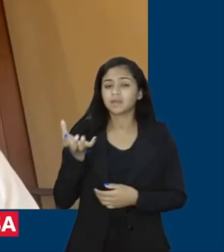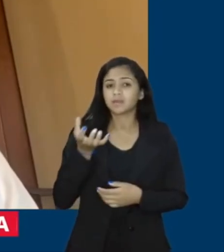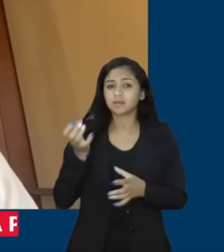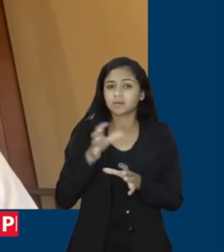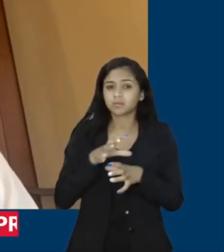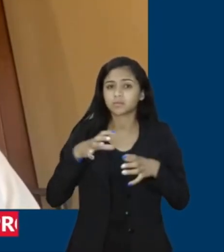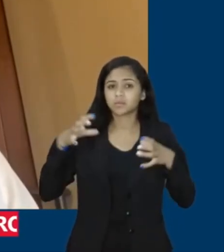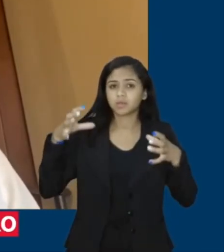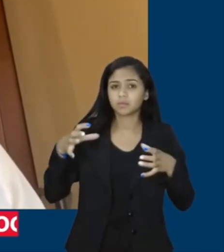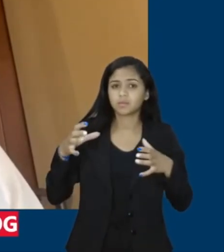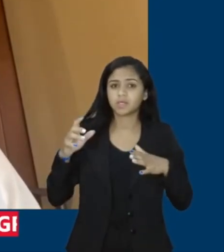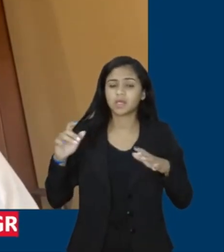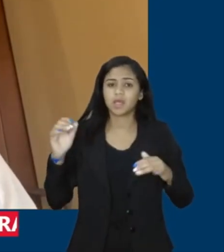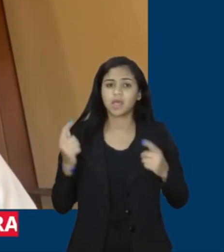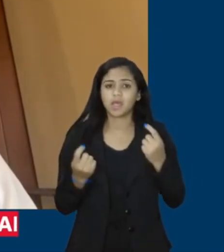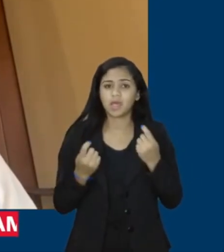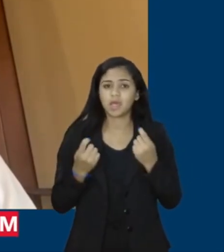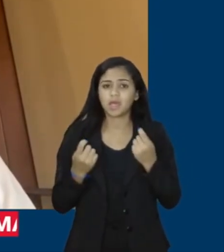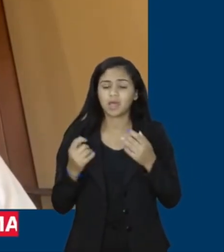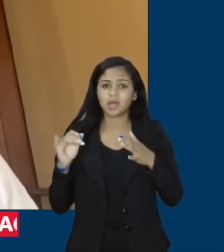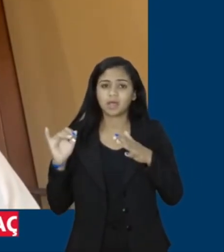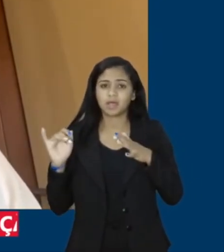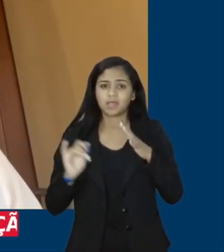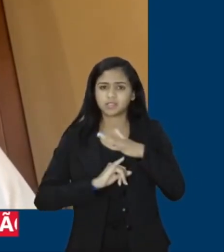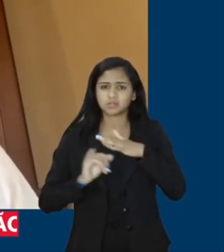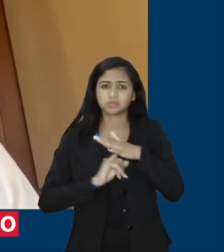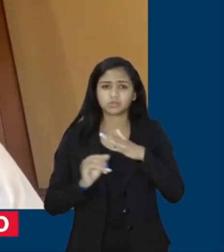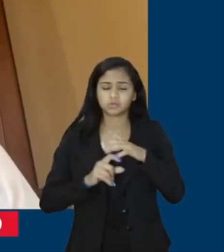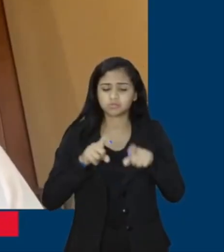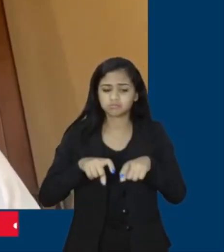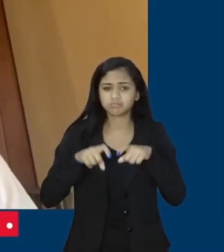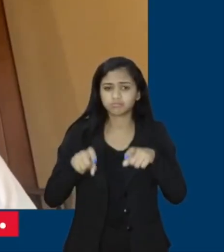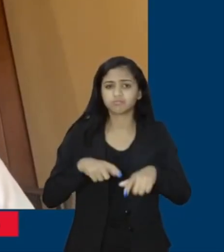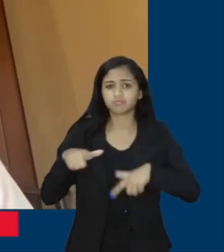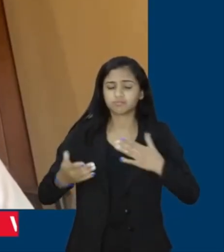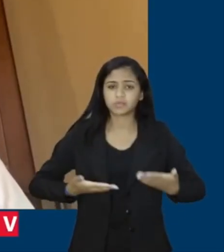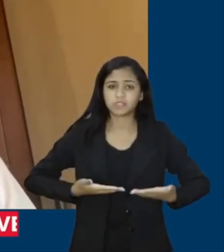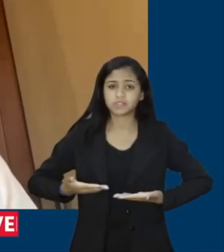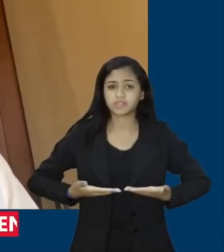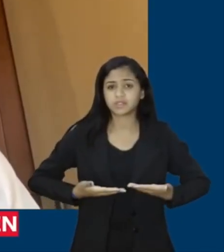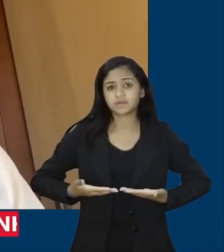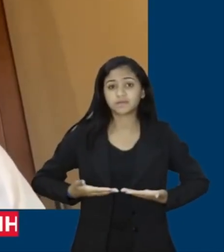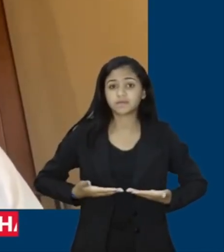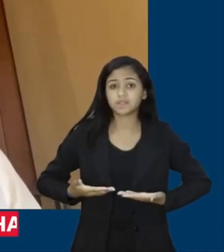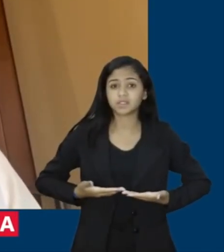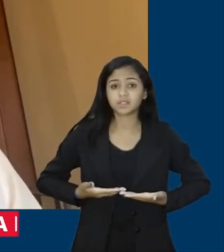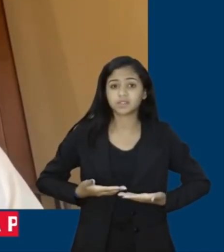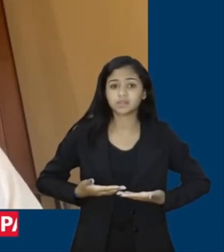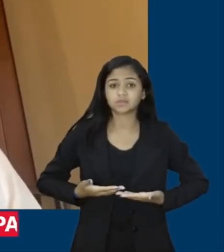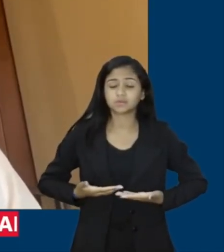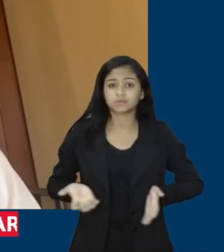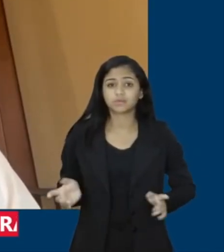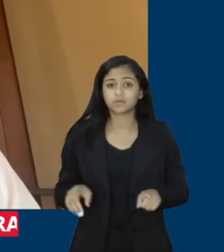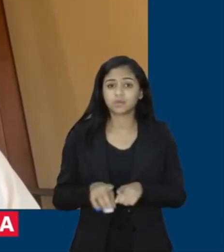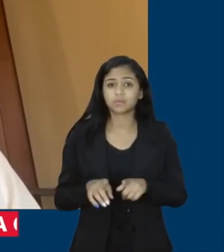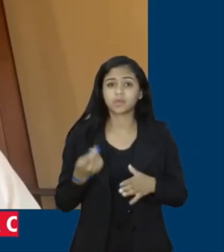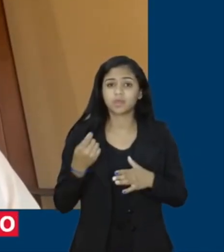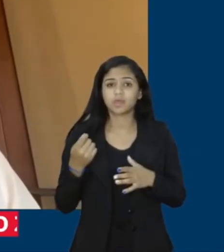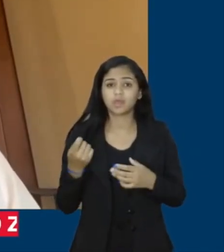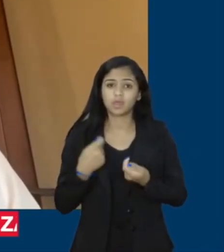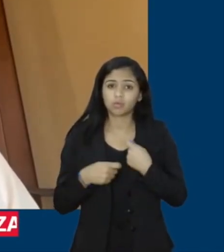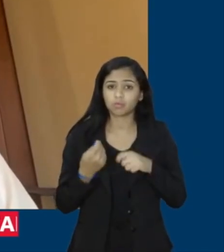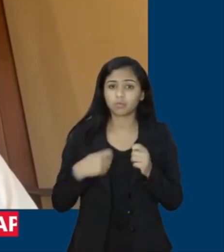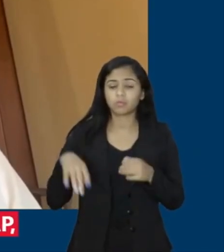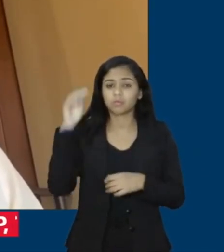ampliar a indústria, a produção agrícola, a área de serviços, dinamizar a economia